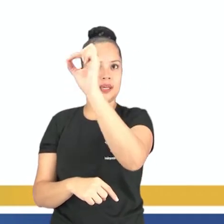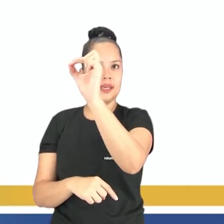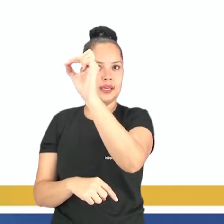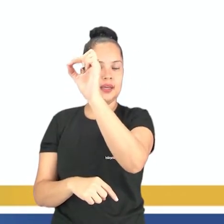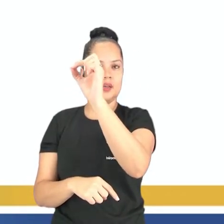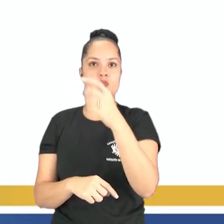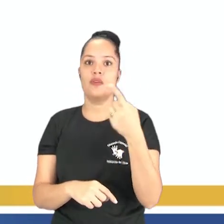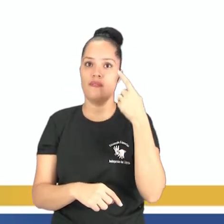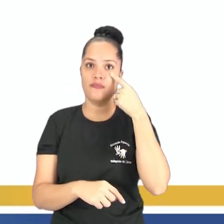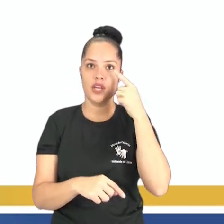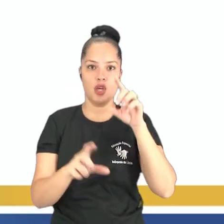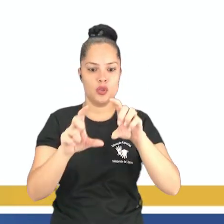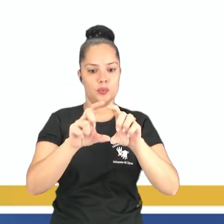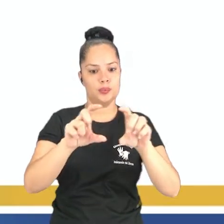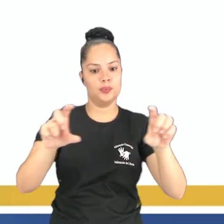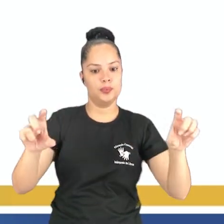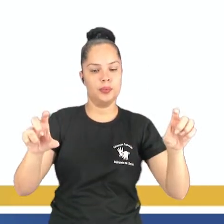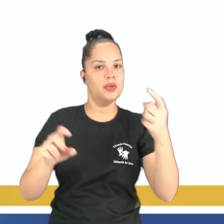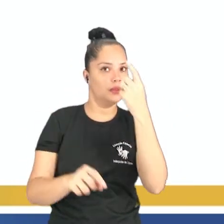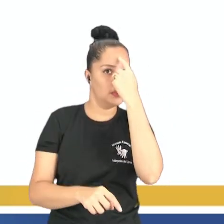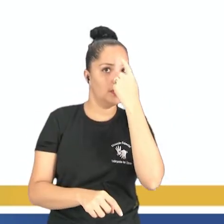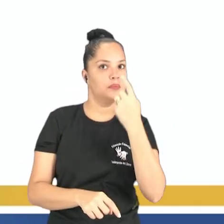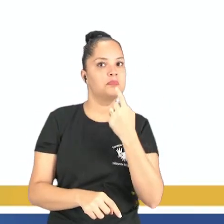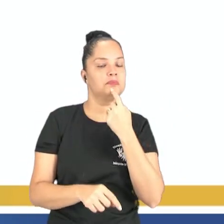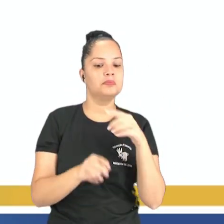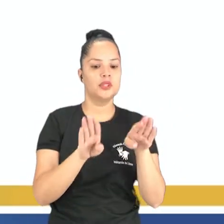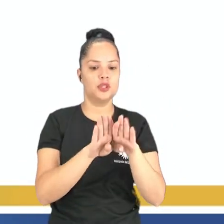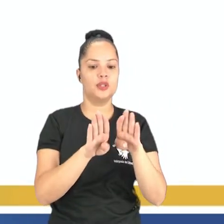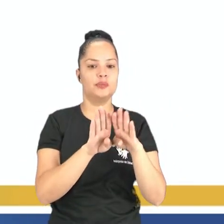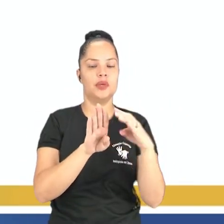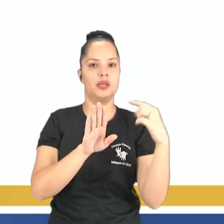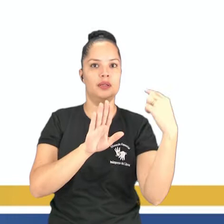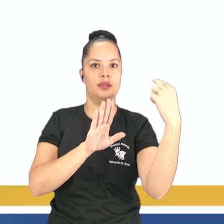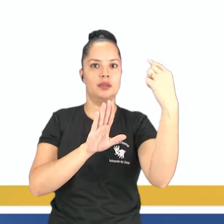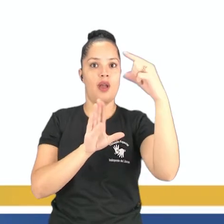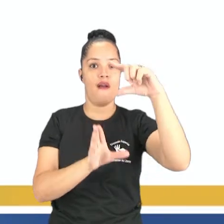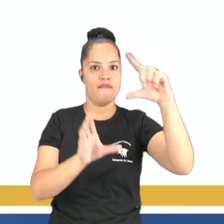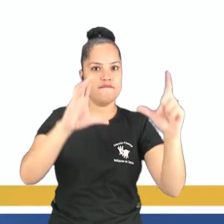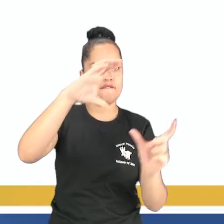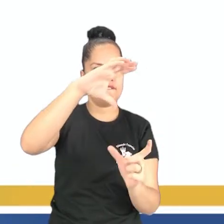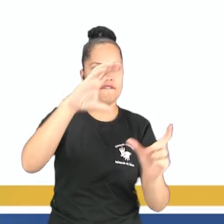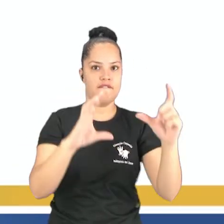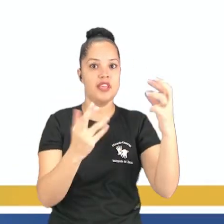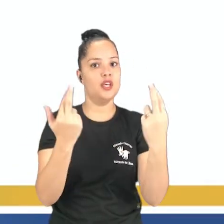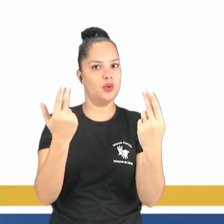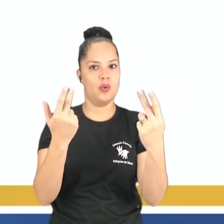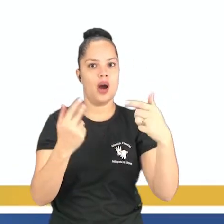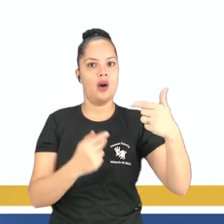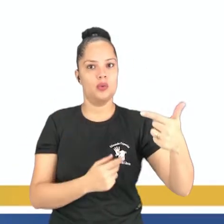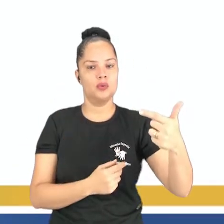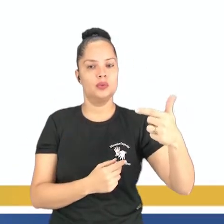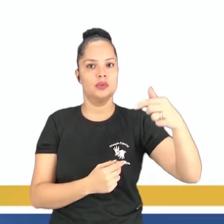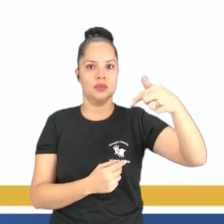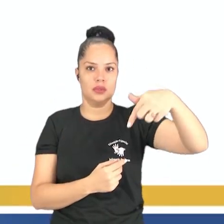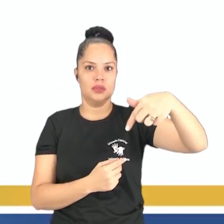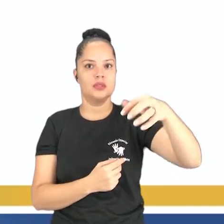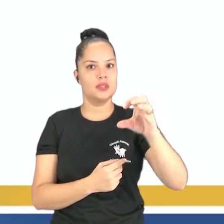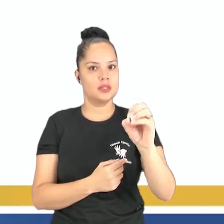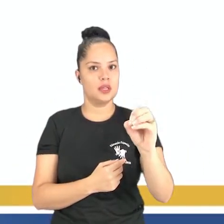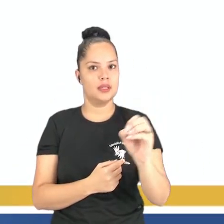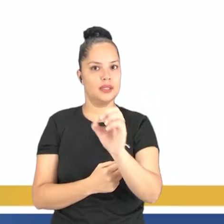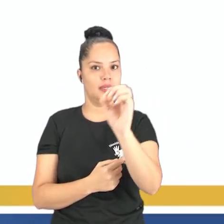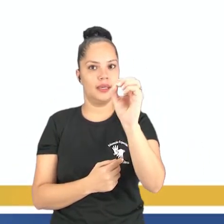que embaixo aparece agora do lado esquerdo uma rotação também de centro-O, é a mesma figura, em medida de amplitude de